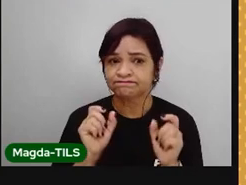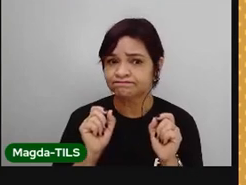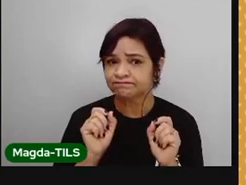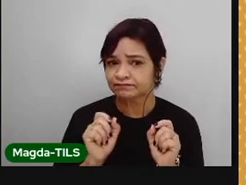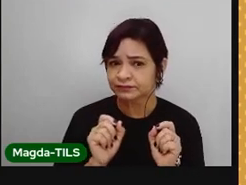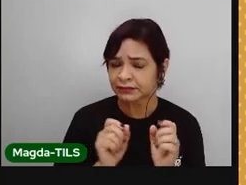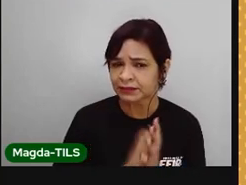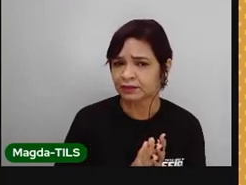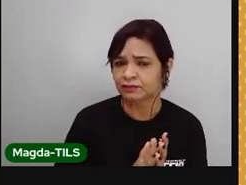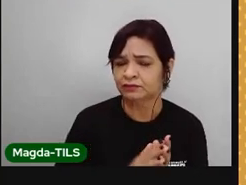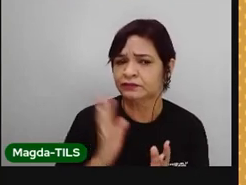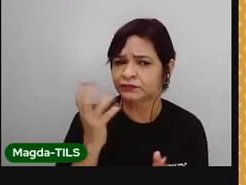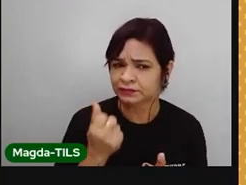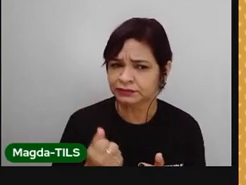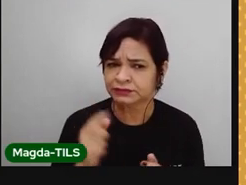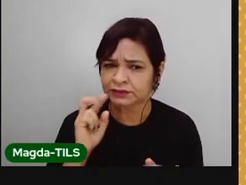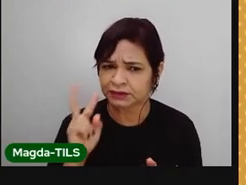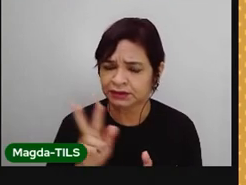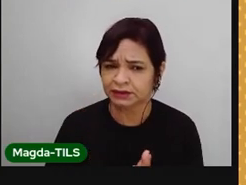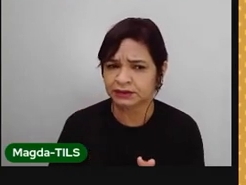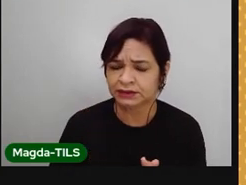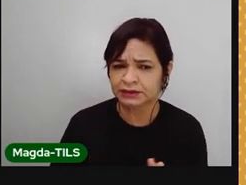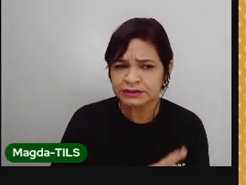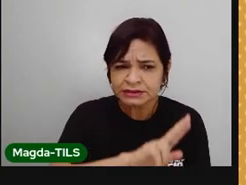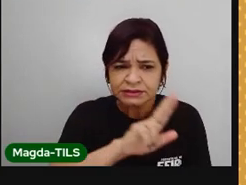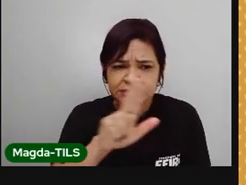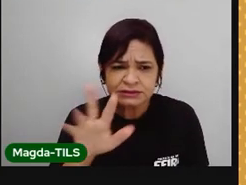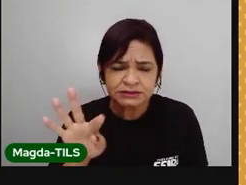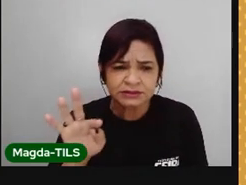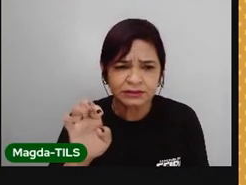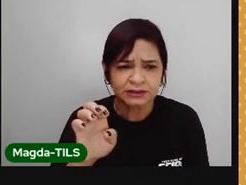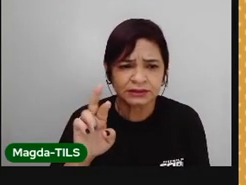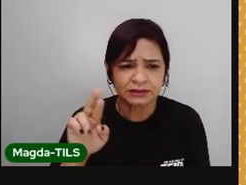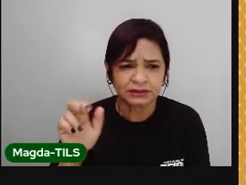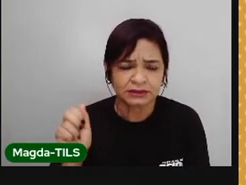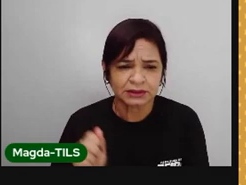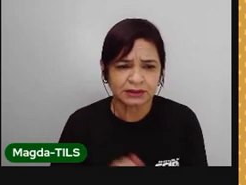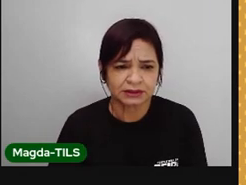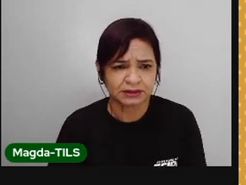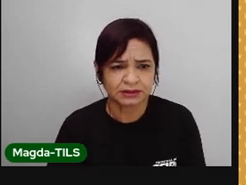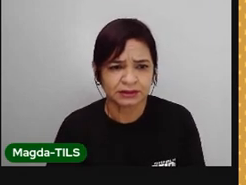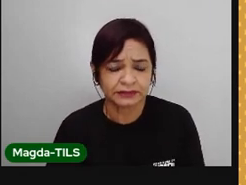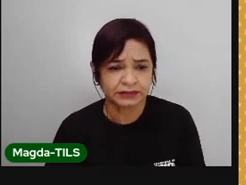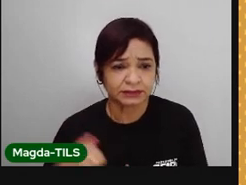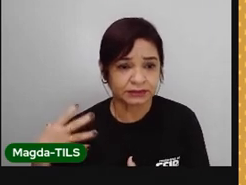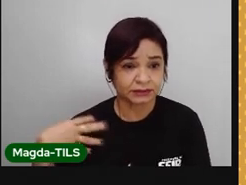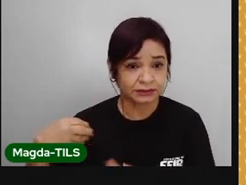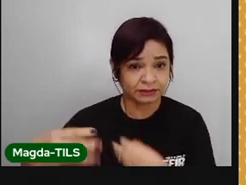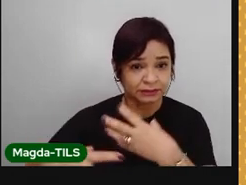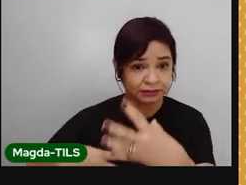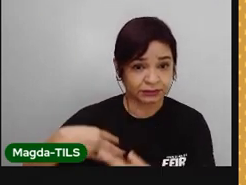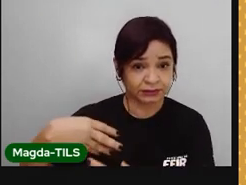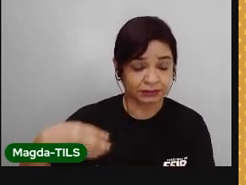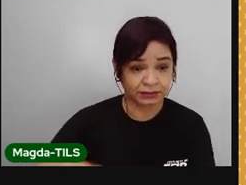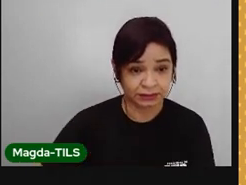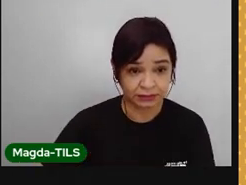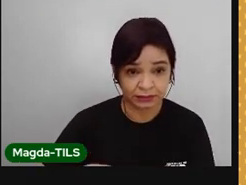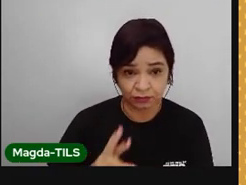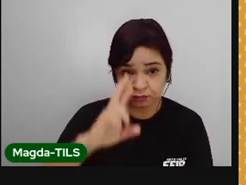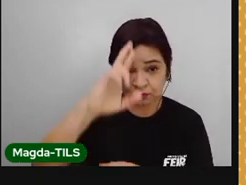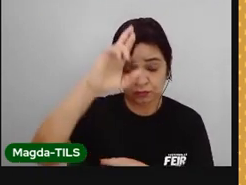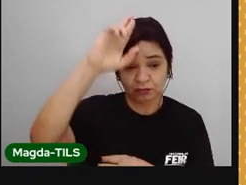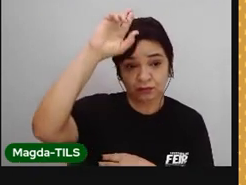Então, vamos lá. Esse nome Terra vem da mitologia greco-romana. Então, para os